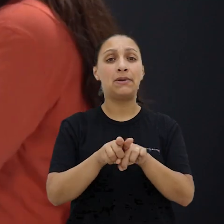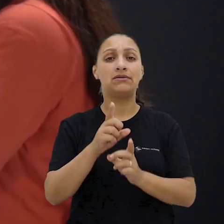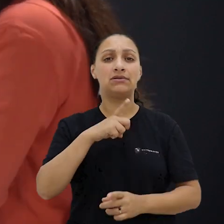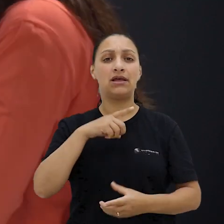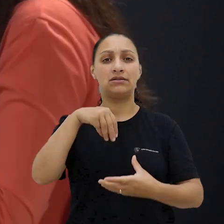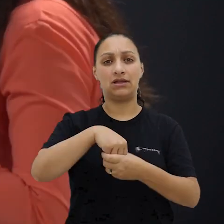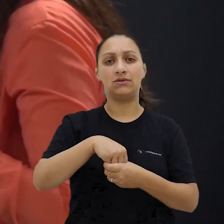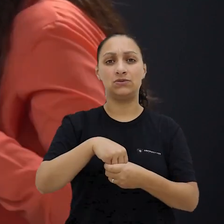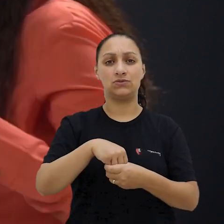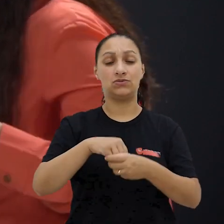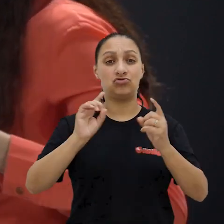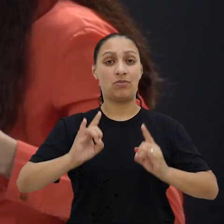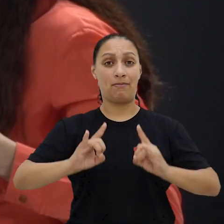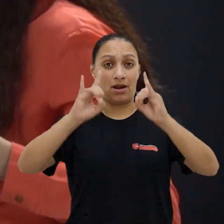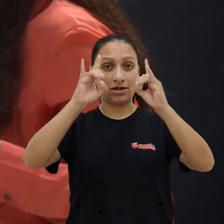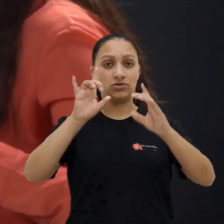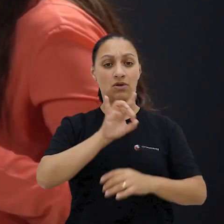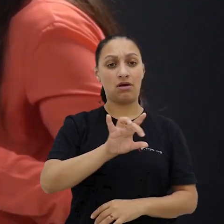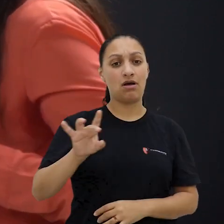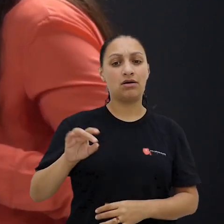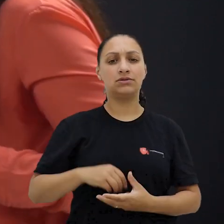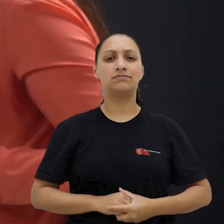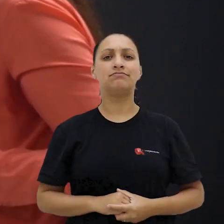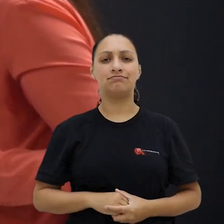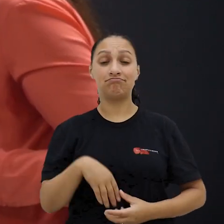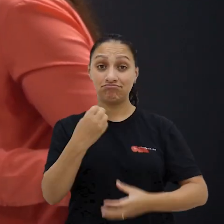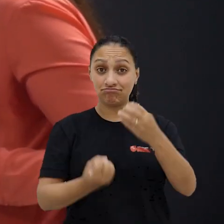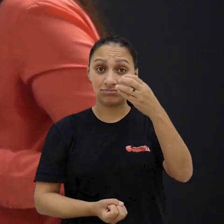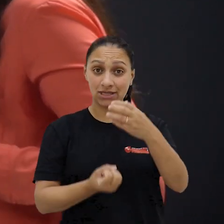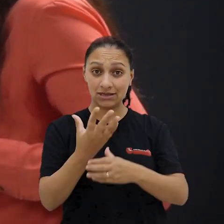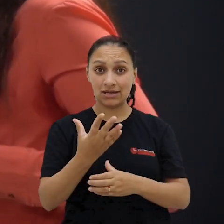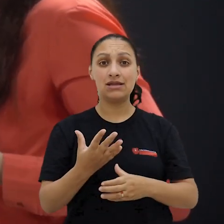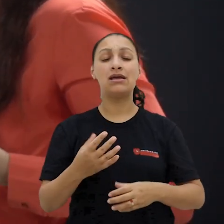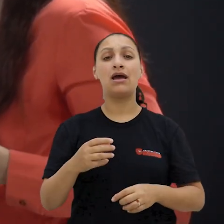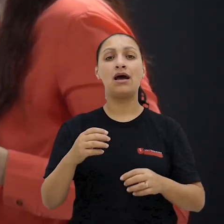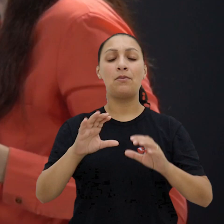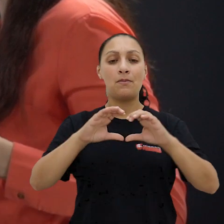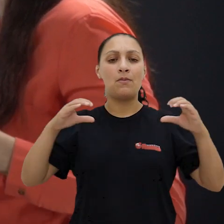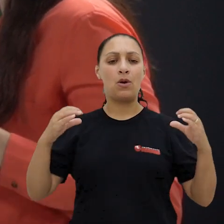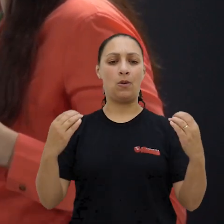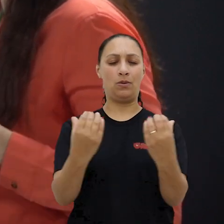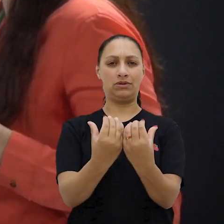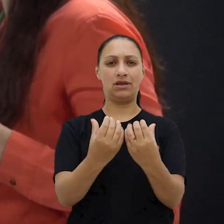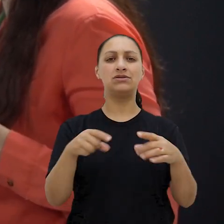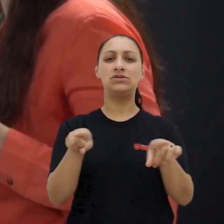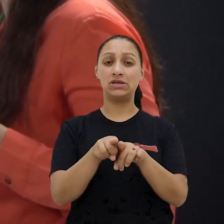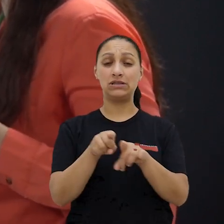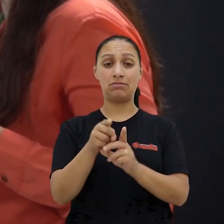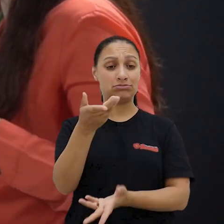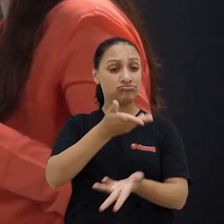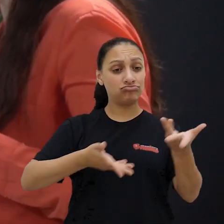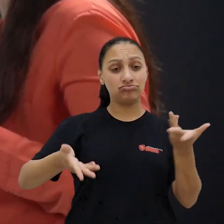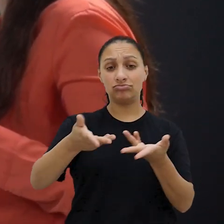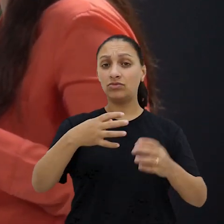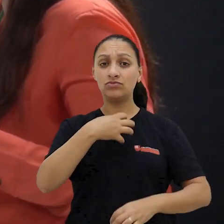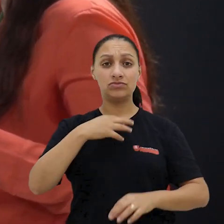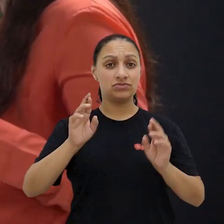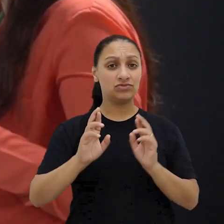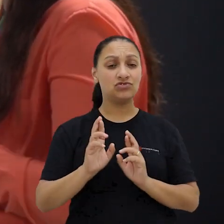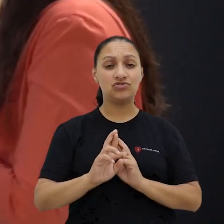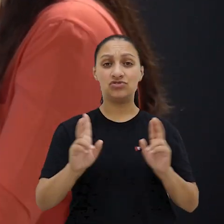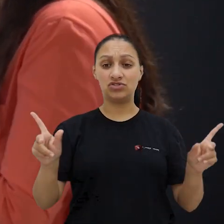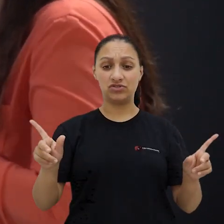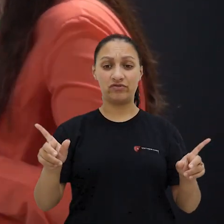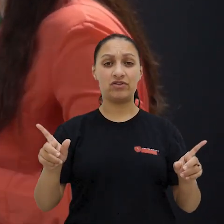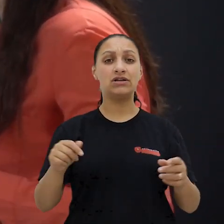também tem dentro de cada prédio. Cria né? uma comunidade. Exatamente, cria uma comunidade ali que também interage de uma forma diferente